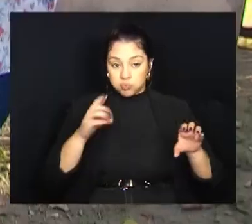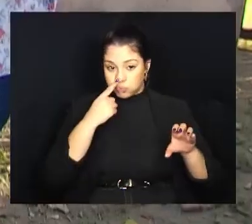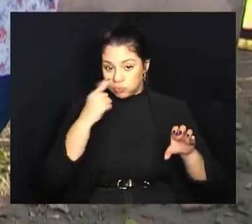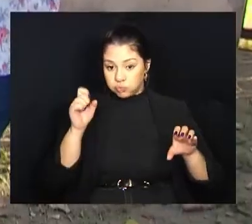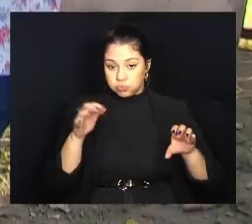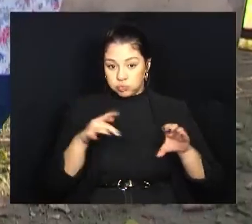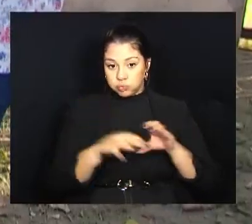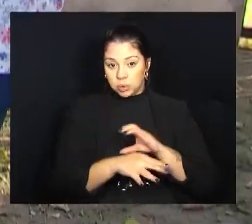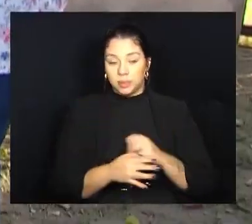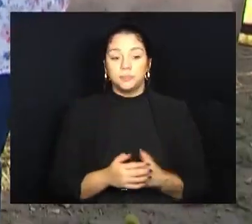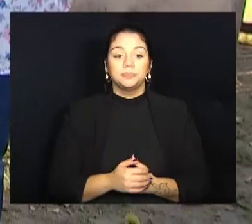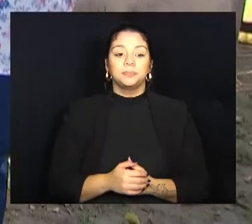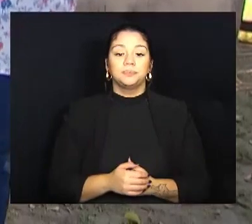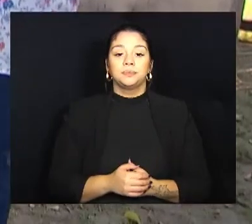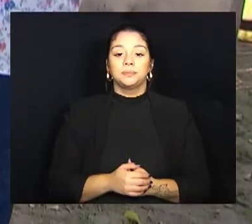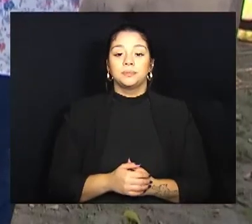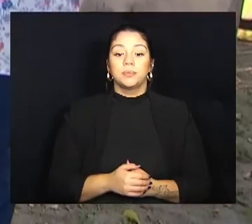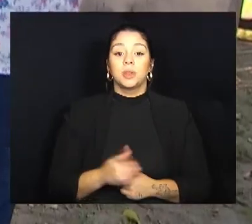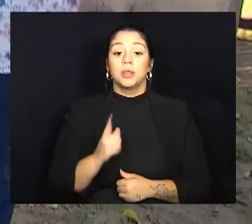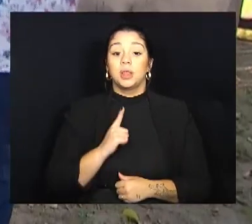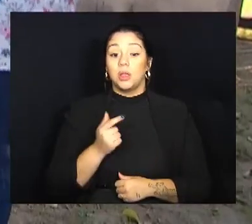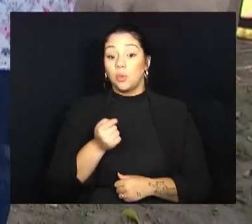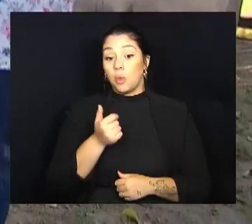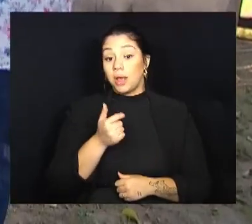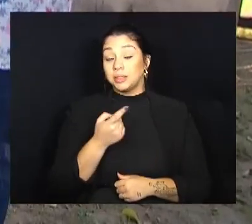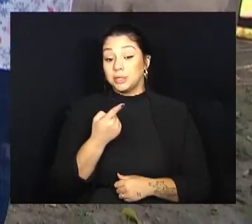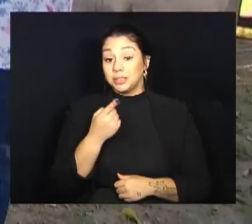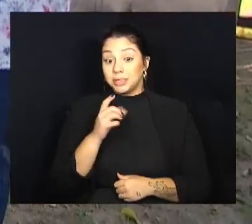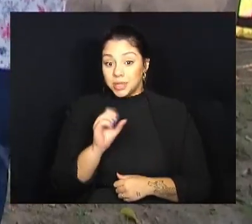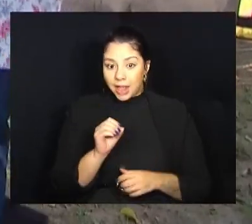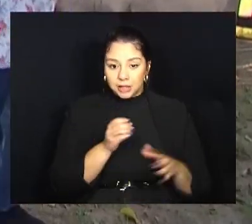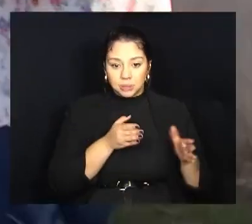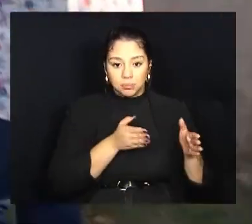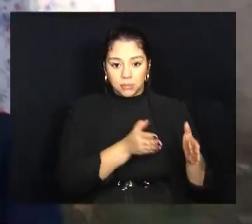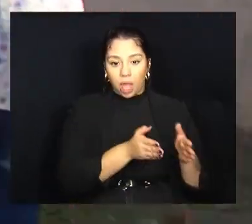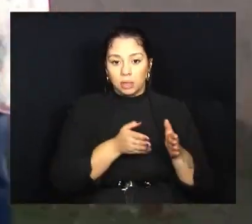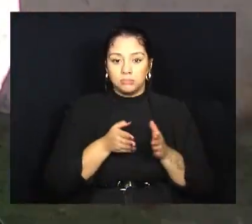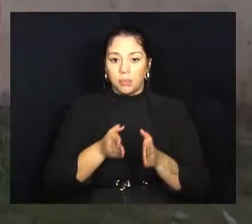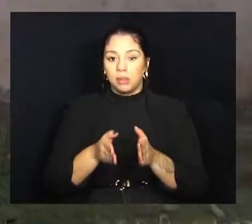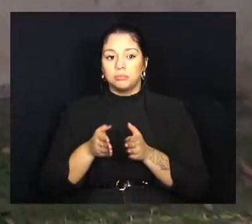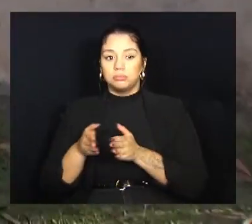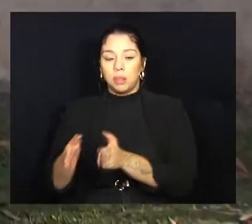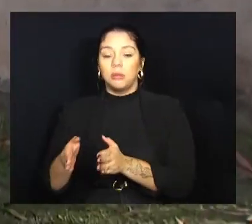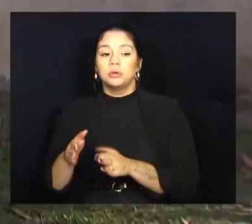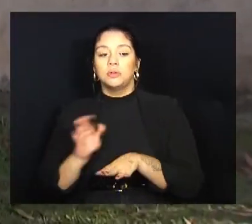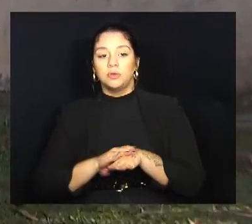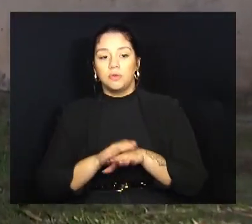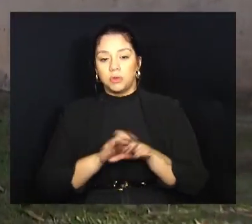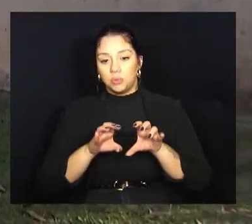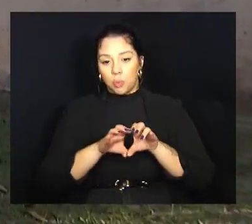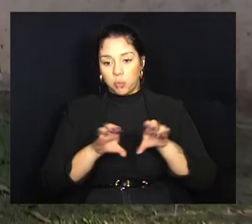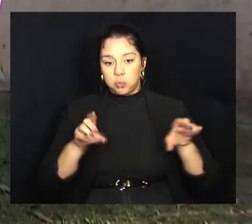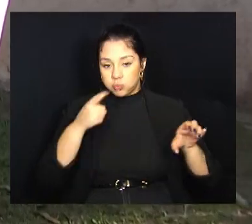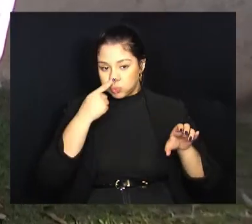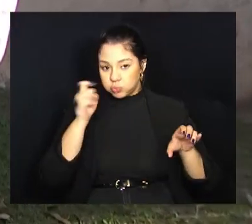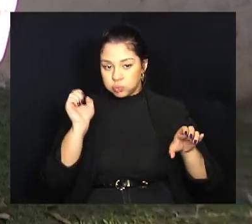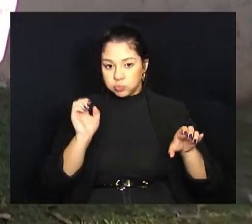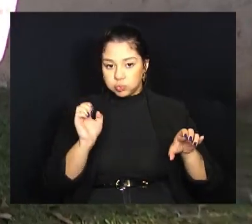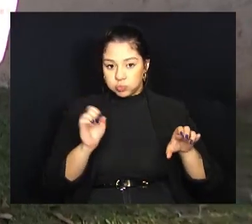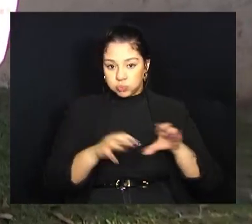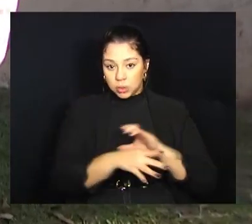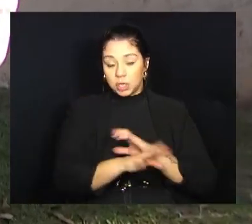no bairro. São quase 10 vielas que terão o serviço realizado, como já havia sido conversado com o gerente